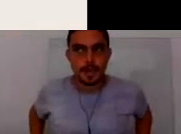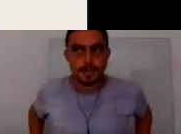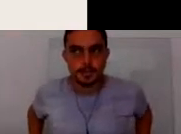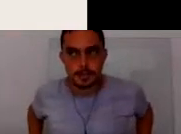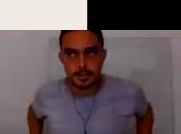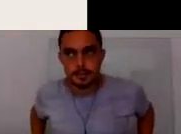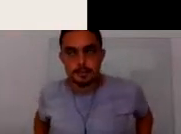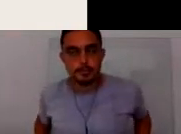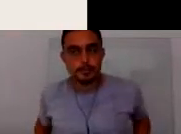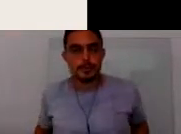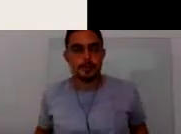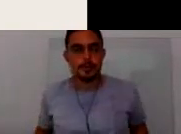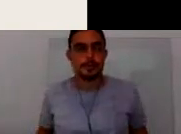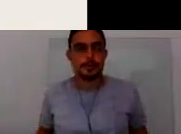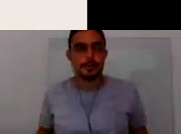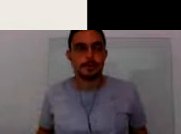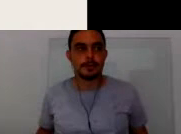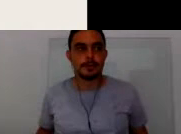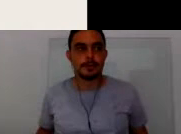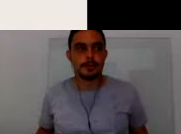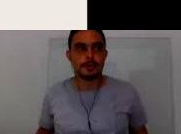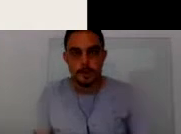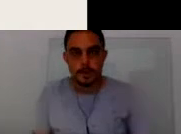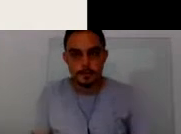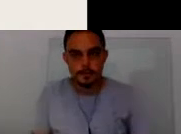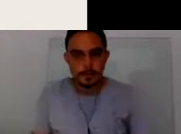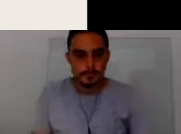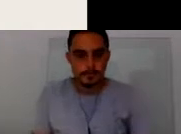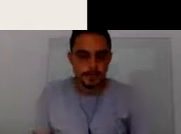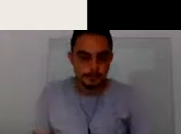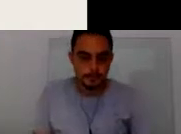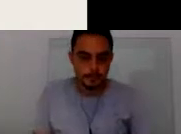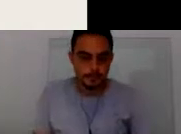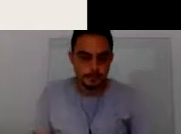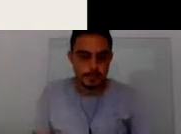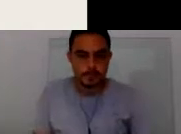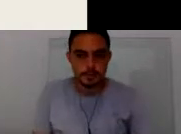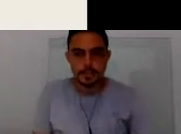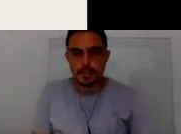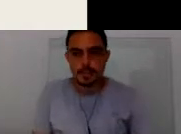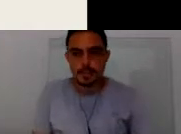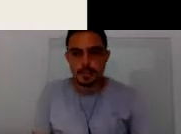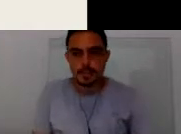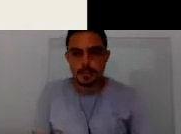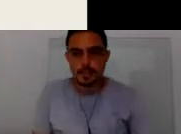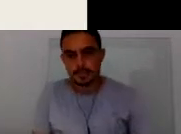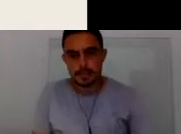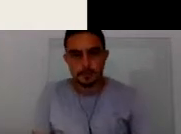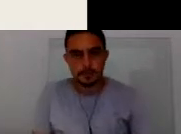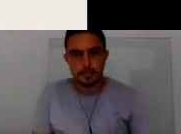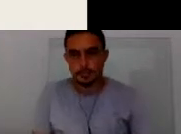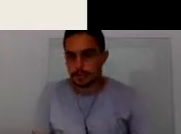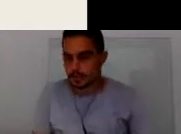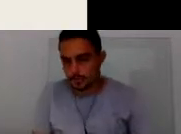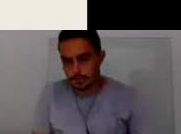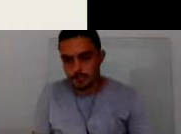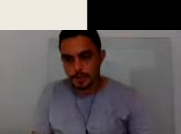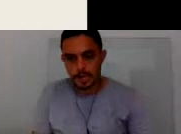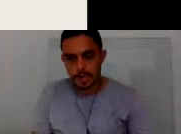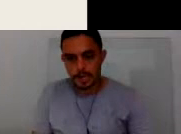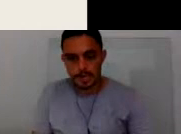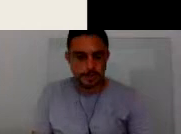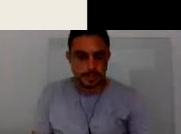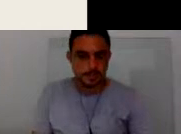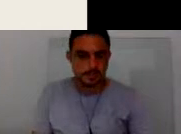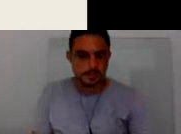vocês falarem, pontuarem se está tendo algum problema, se acha que ficou difícil da forma como eu fiz. Eu tentei adaptar um quadro aqui atrás, não consegui, vou